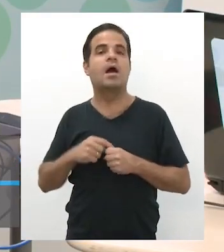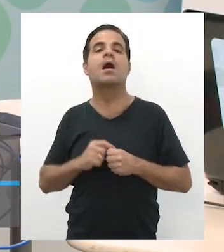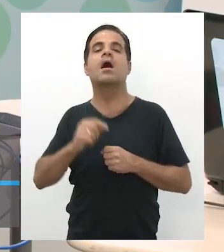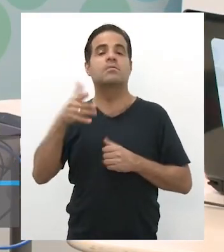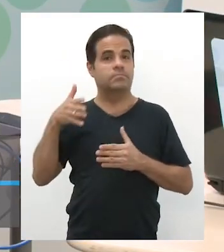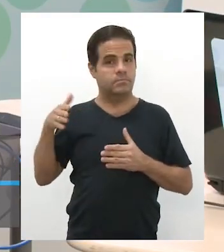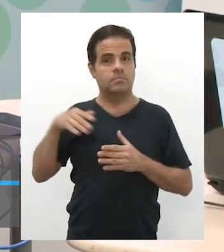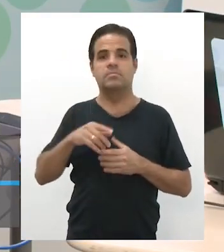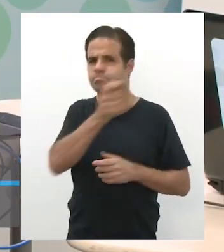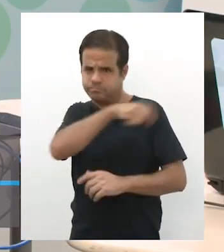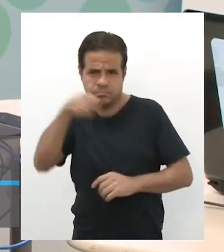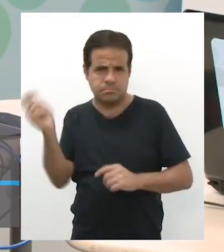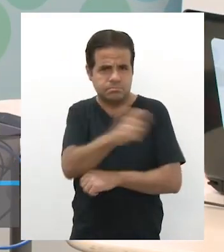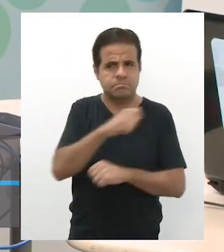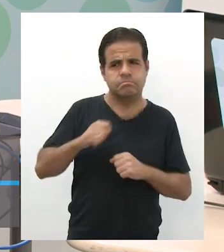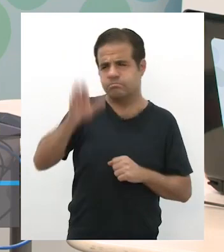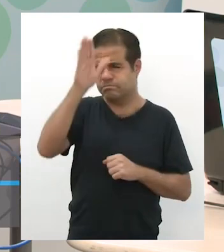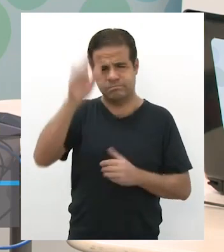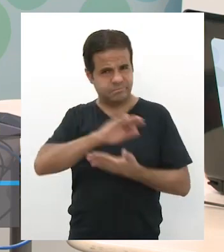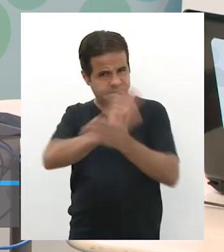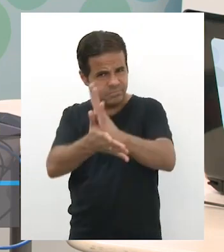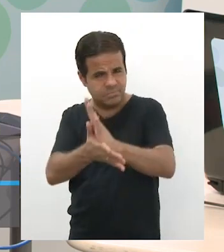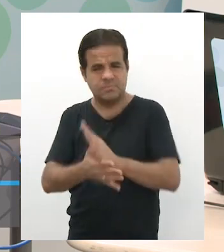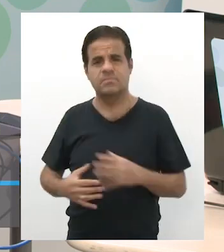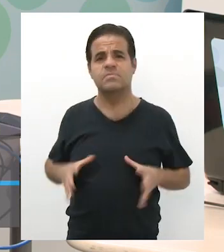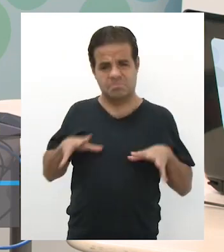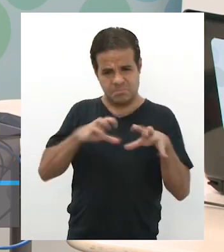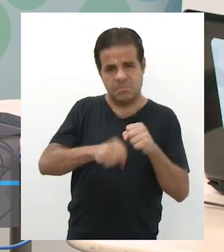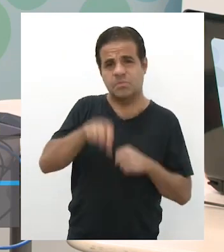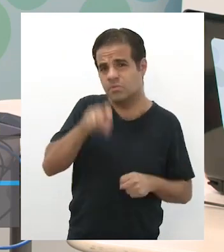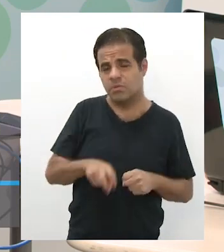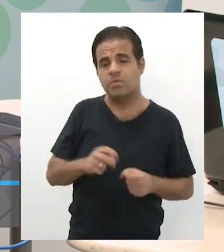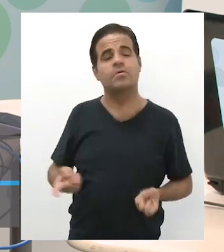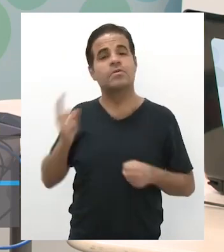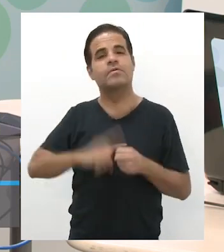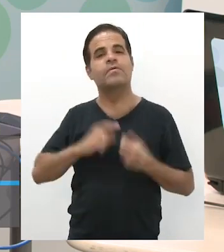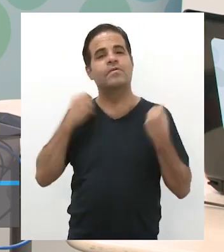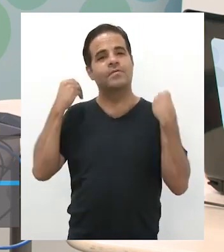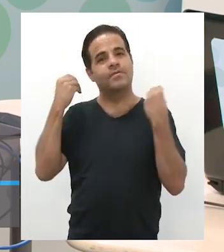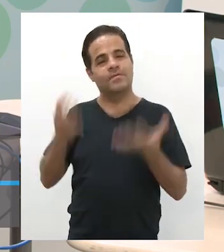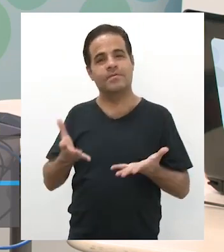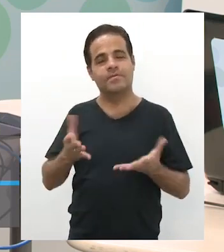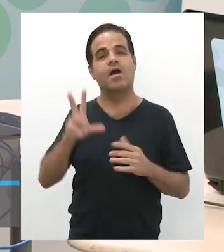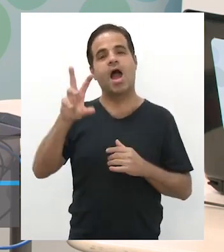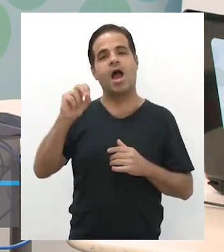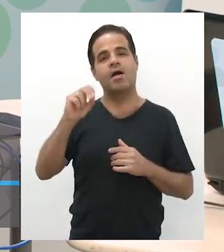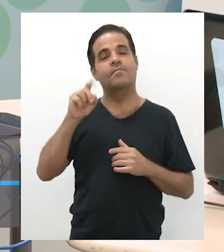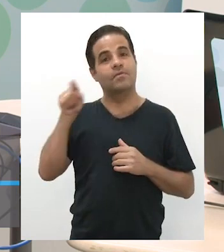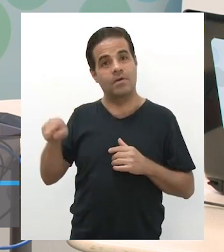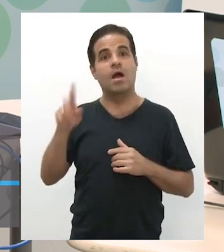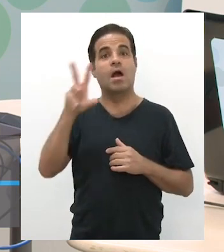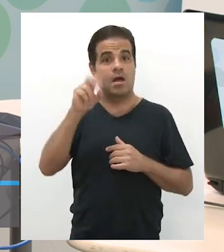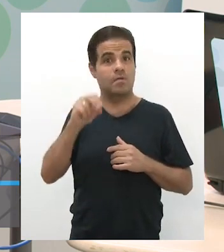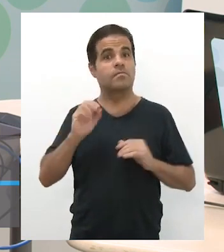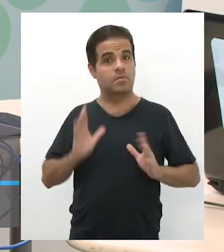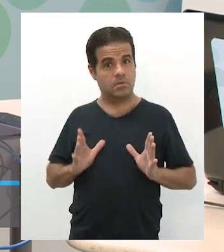Longa, derrotaram o tio deles que havia tomado o trono e devolveram o trono para o avô. E o avô,